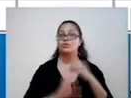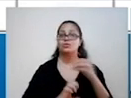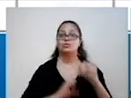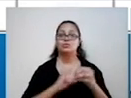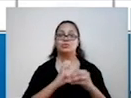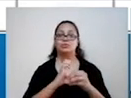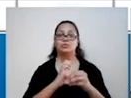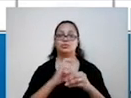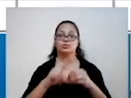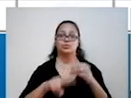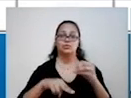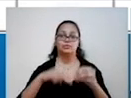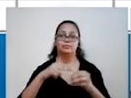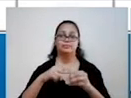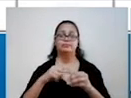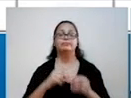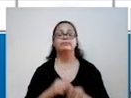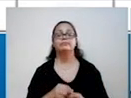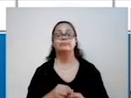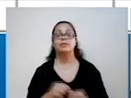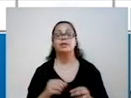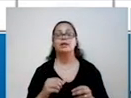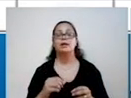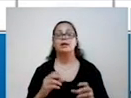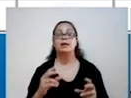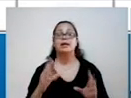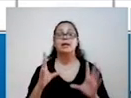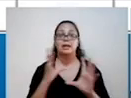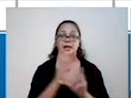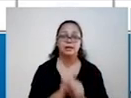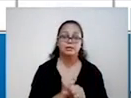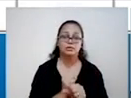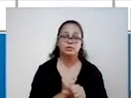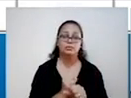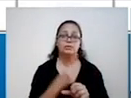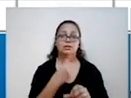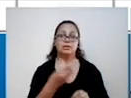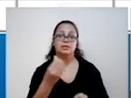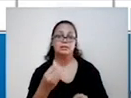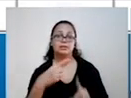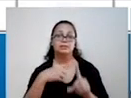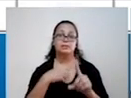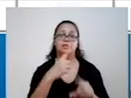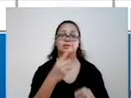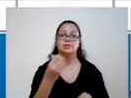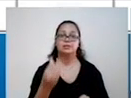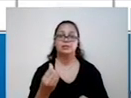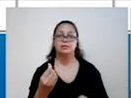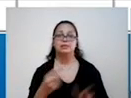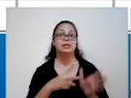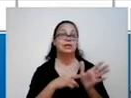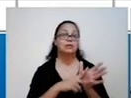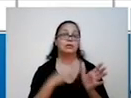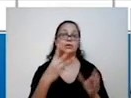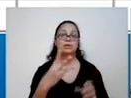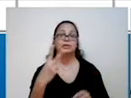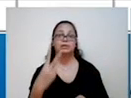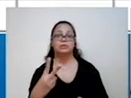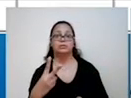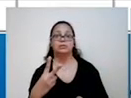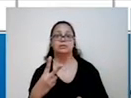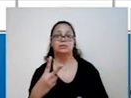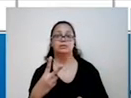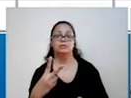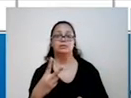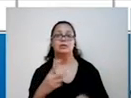soma de prótons mais nêutrons, seria 16 mais 16, que é igual a 32. No elemento